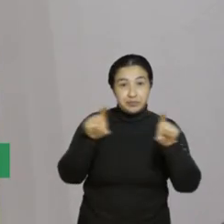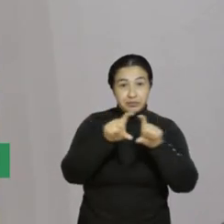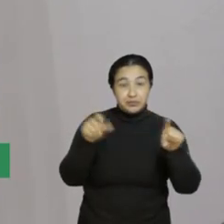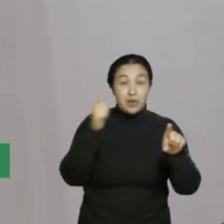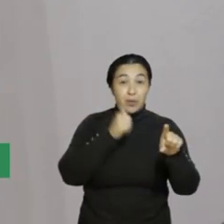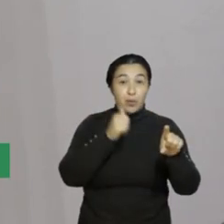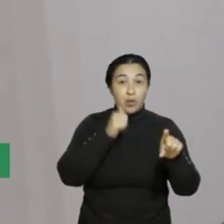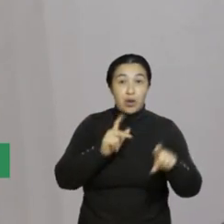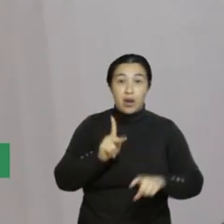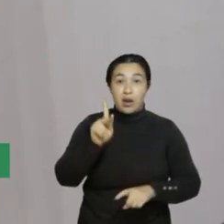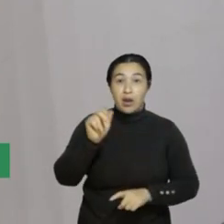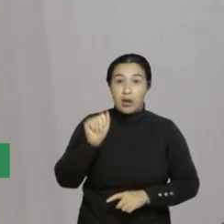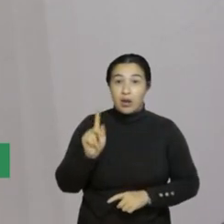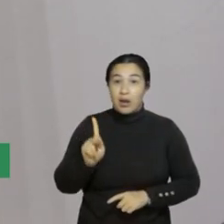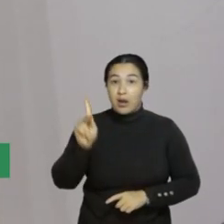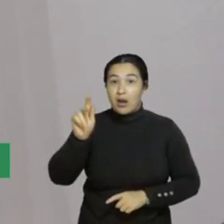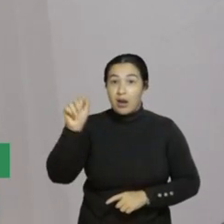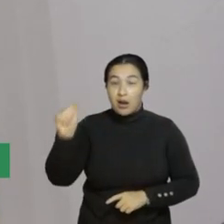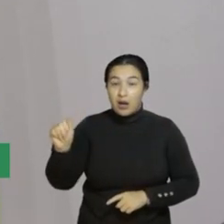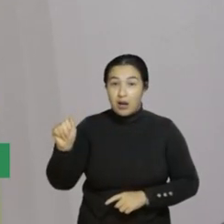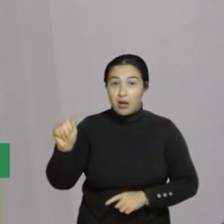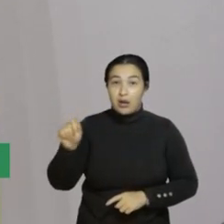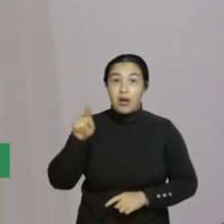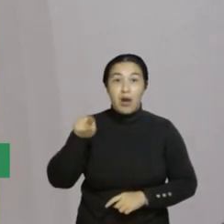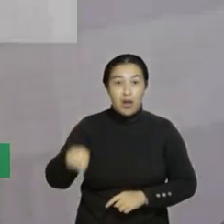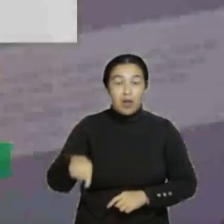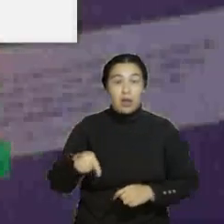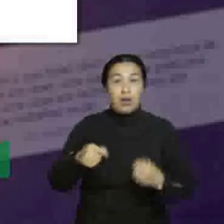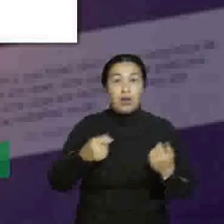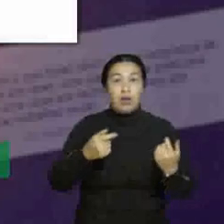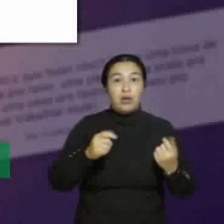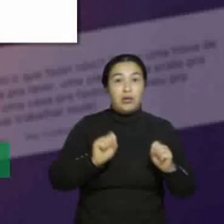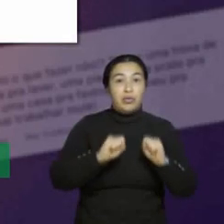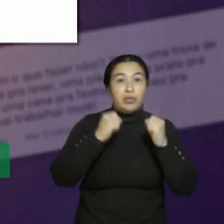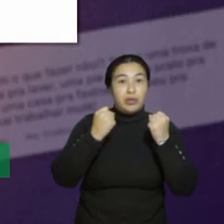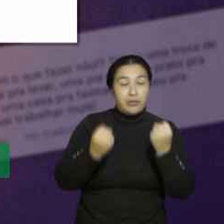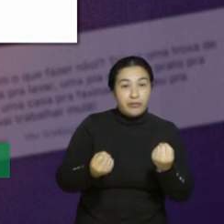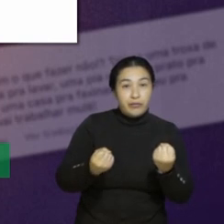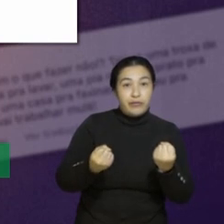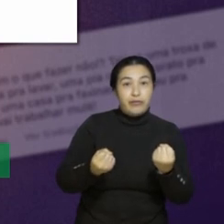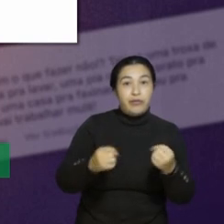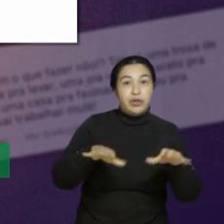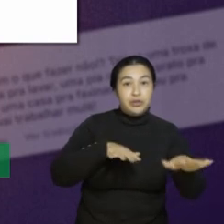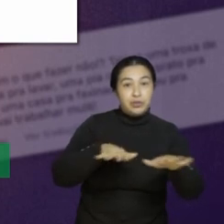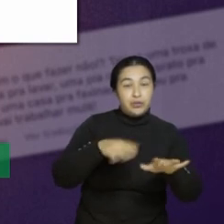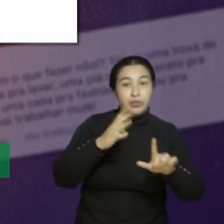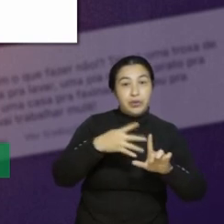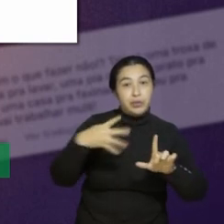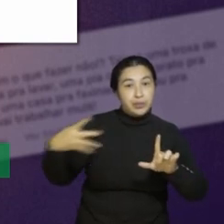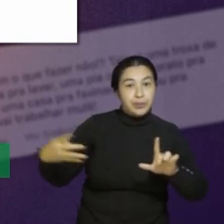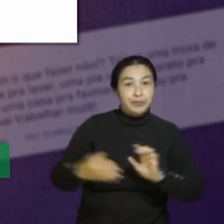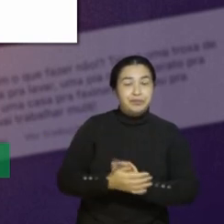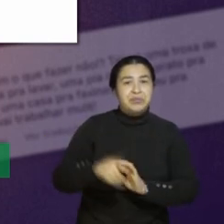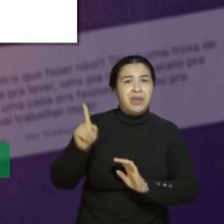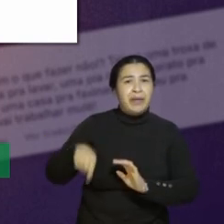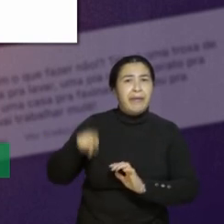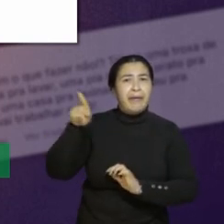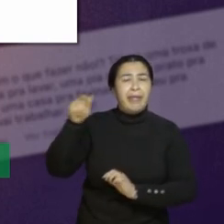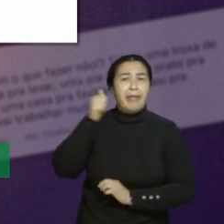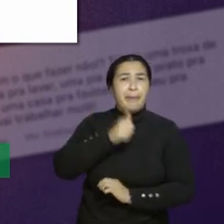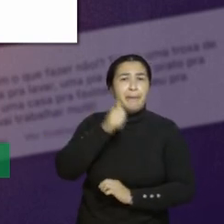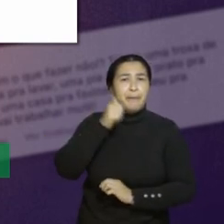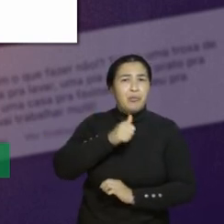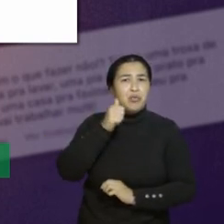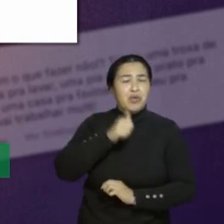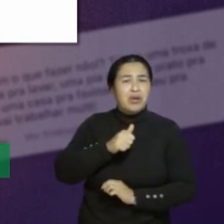Cacá é uma ativista que representa e defende o movimento gay. E ela publicou o seguinte, ó: realmente essa senhora nada tem